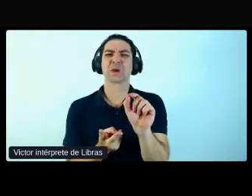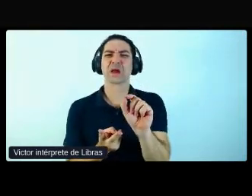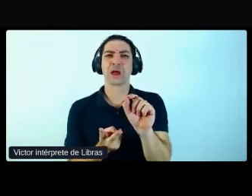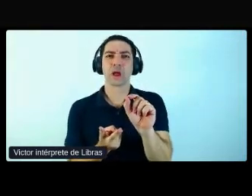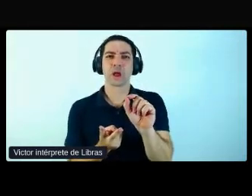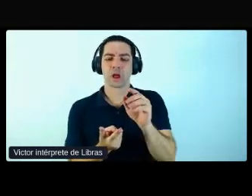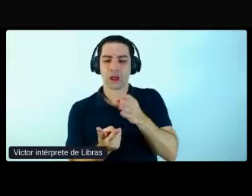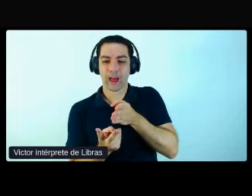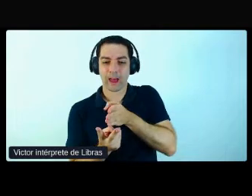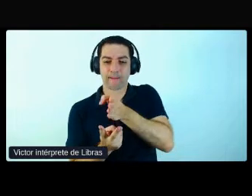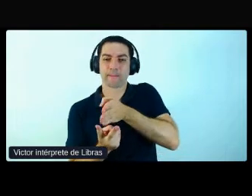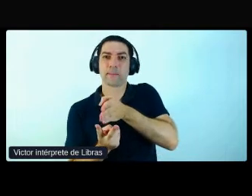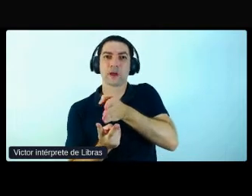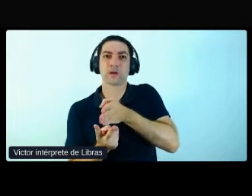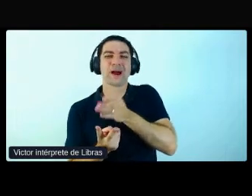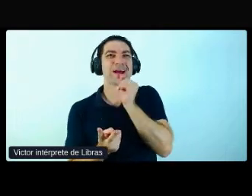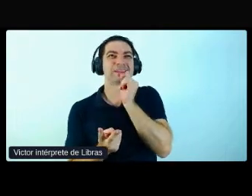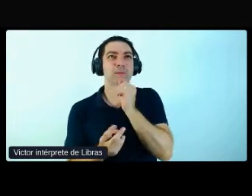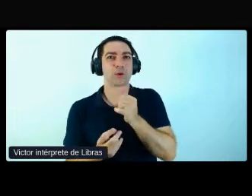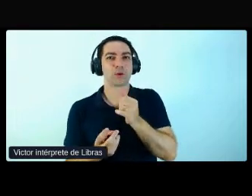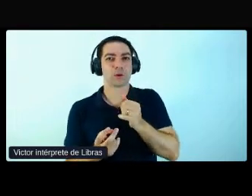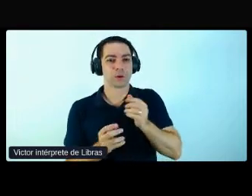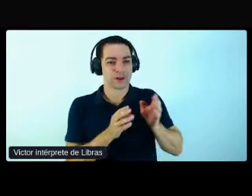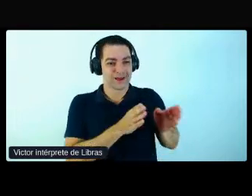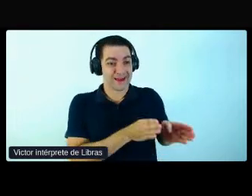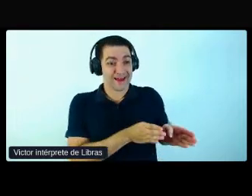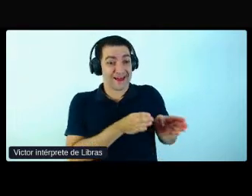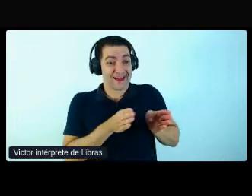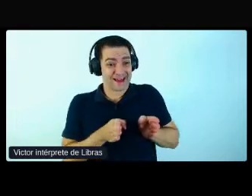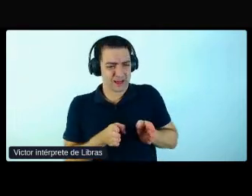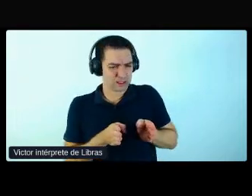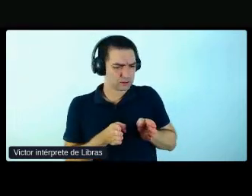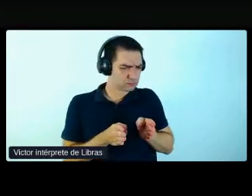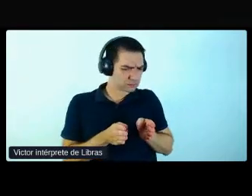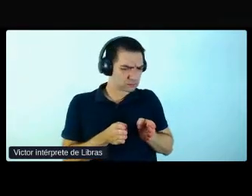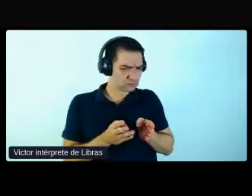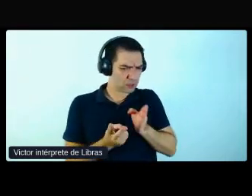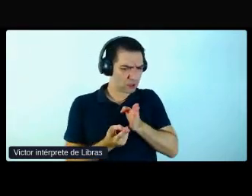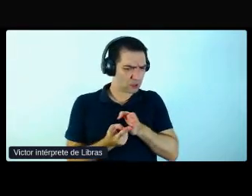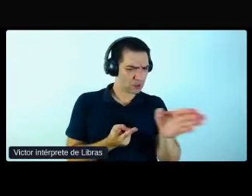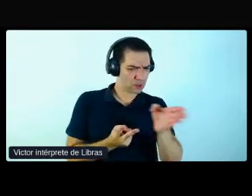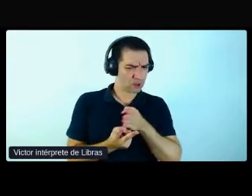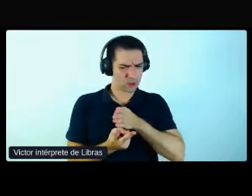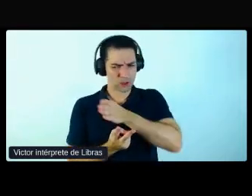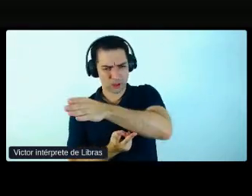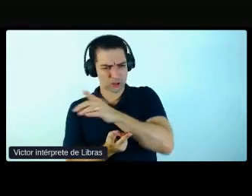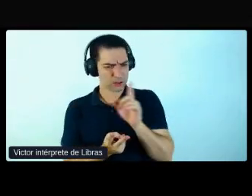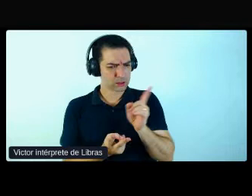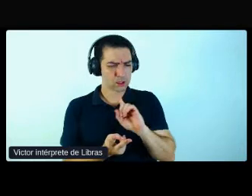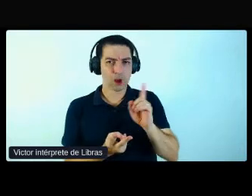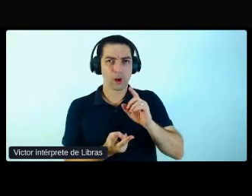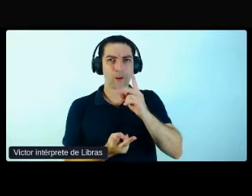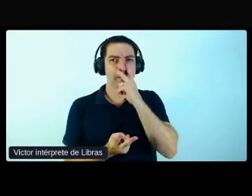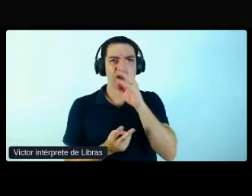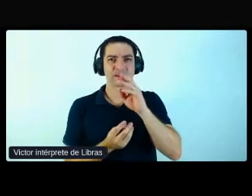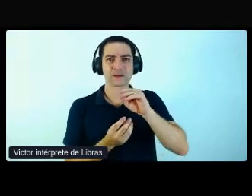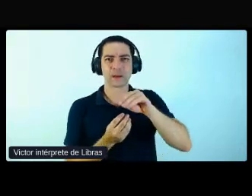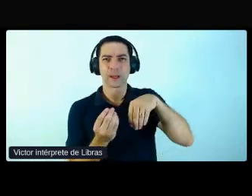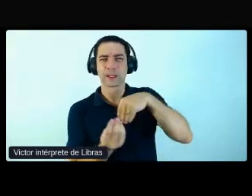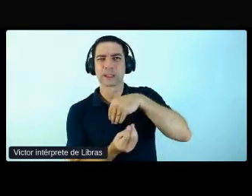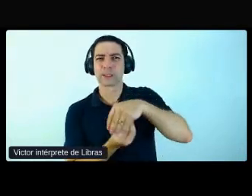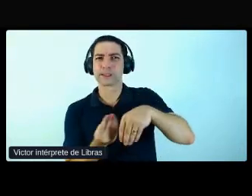né, em alguma das etapas ali do seu desenvolvimento, masculino ou feminino, tá? Então, ele pode ter